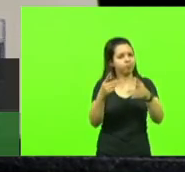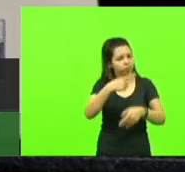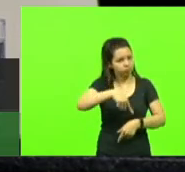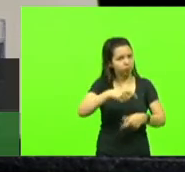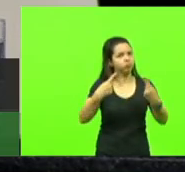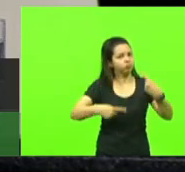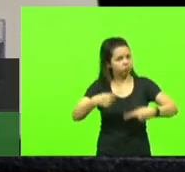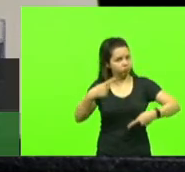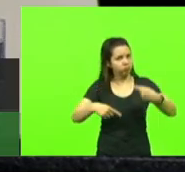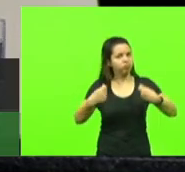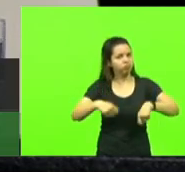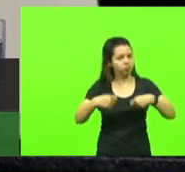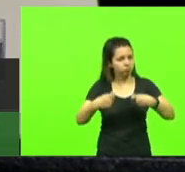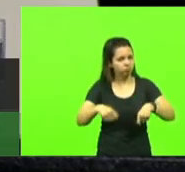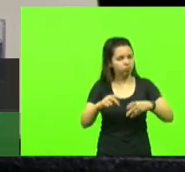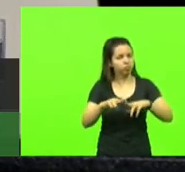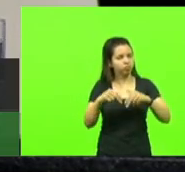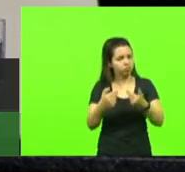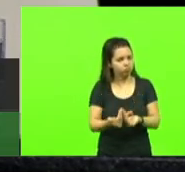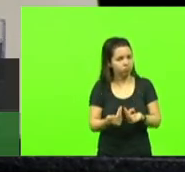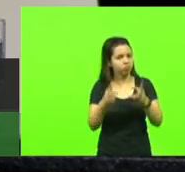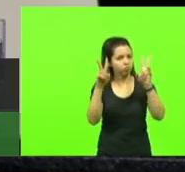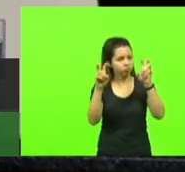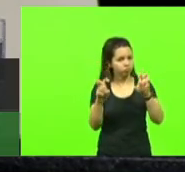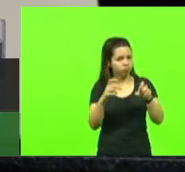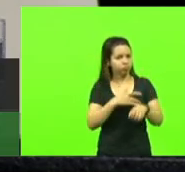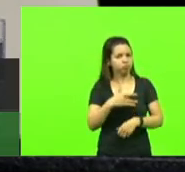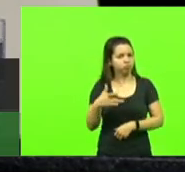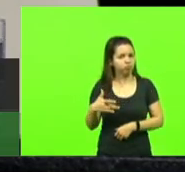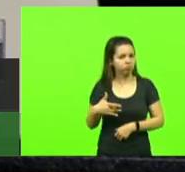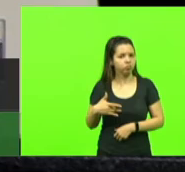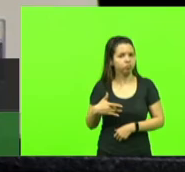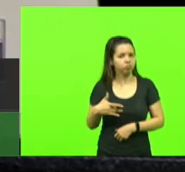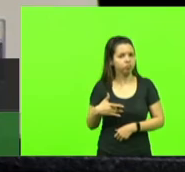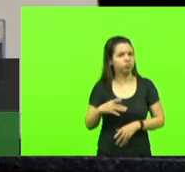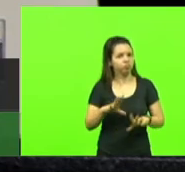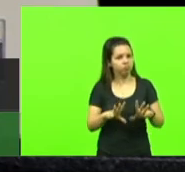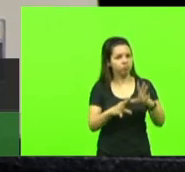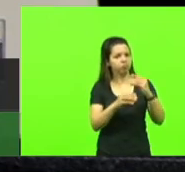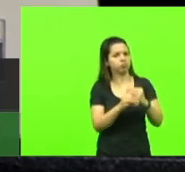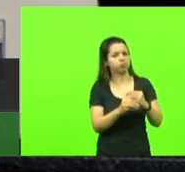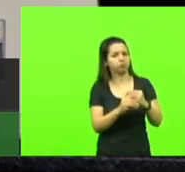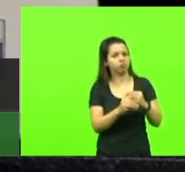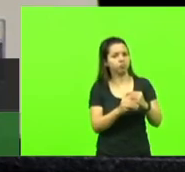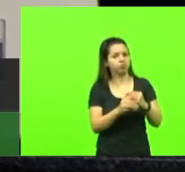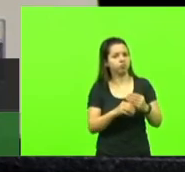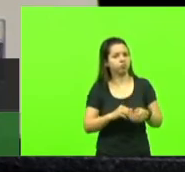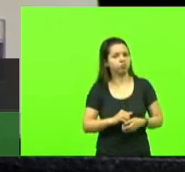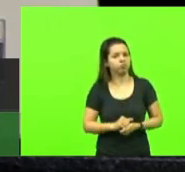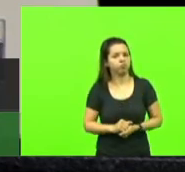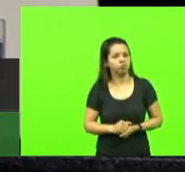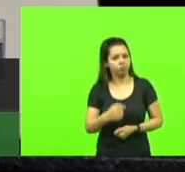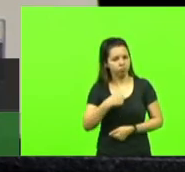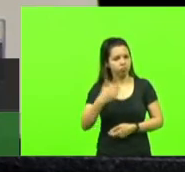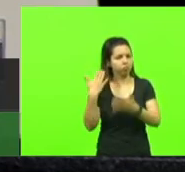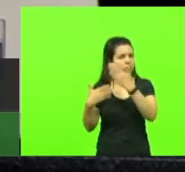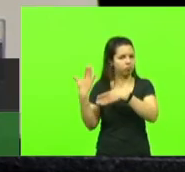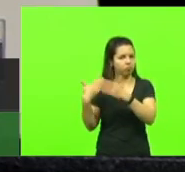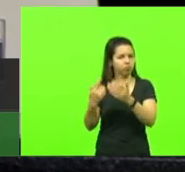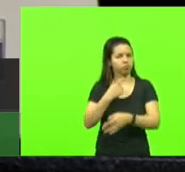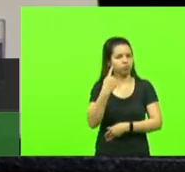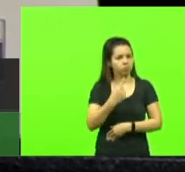isso. Importante, já que estamos tratando o tema de saúde e de emendas, eu fui deputado na outra